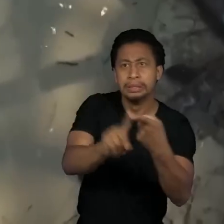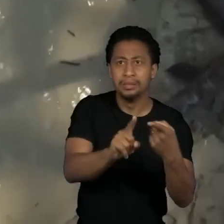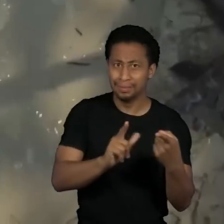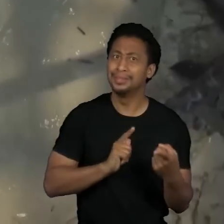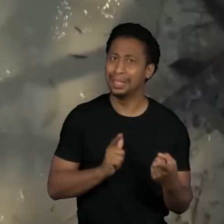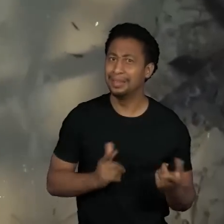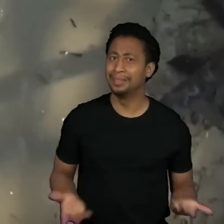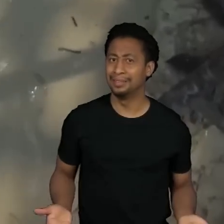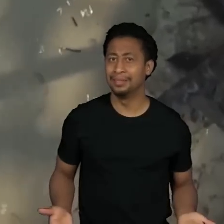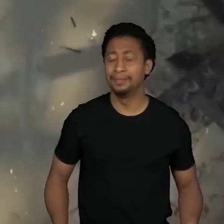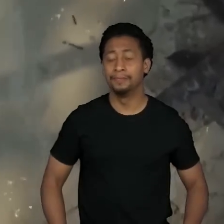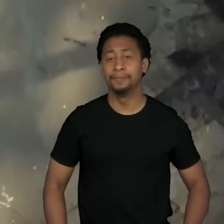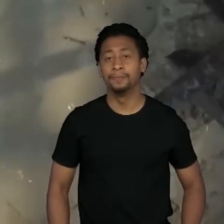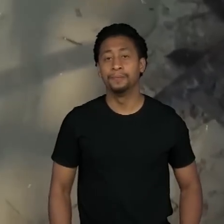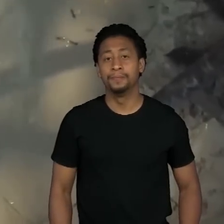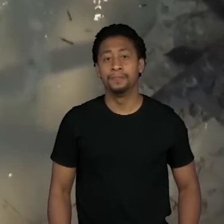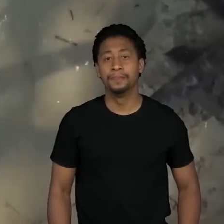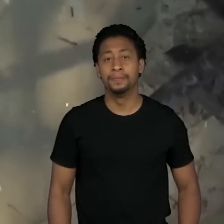população.